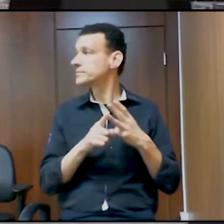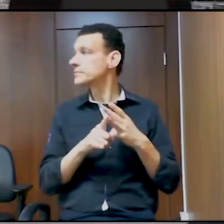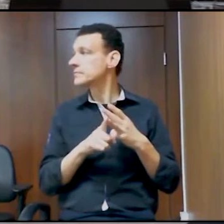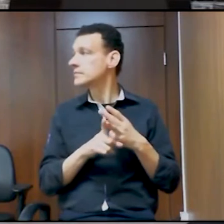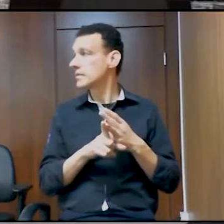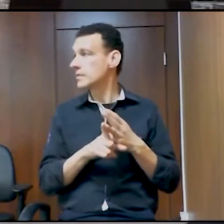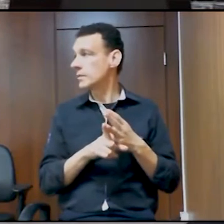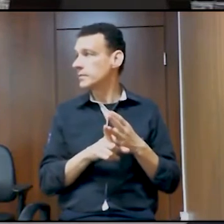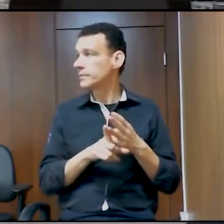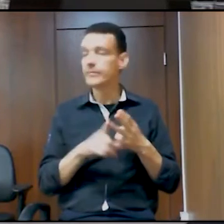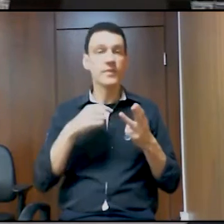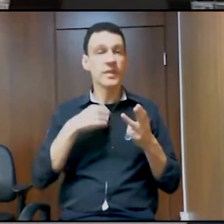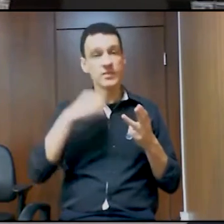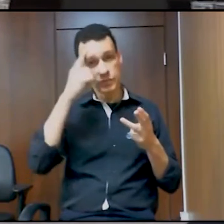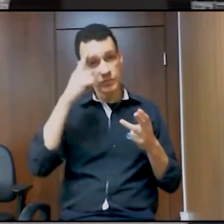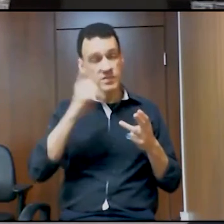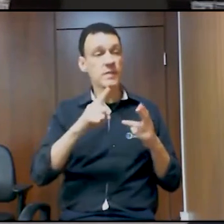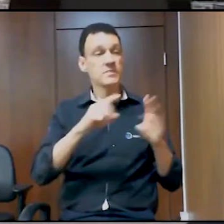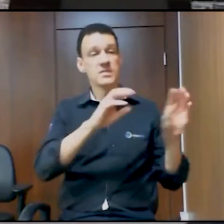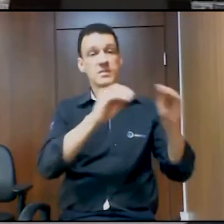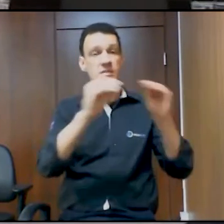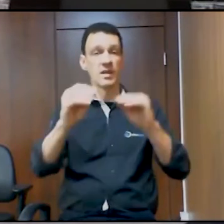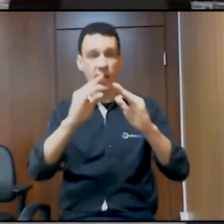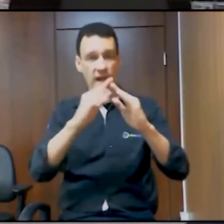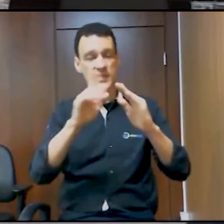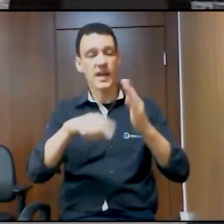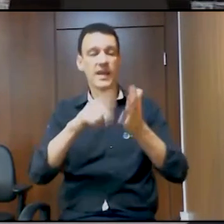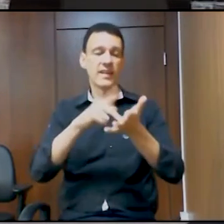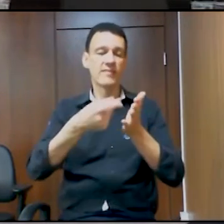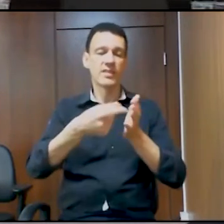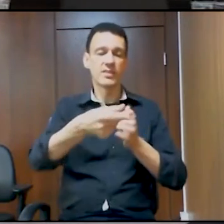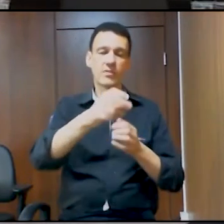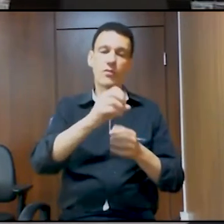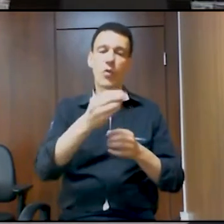ainda se locação social é definitivo ou é temporário.